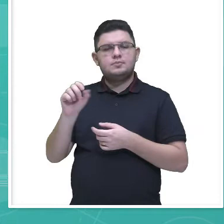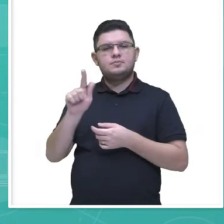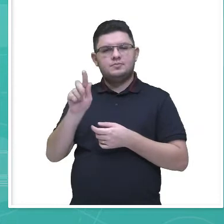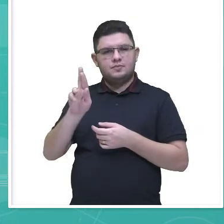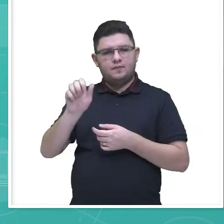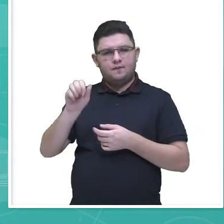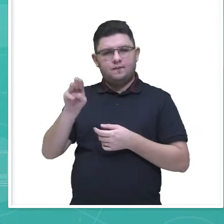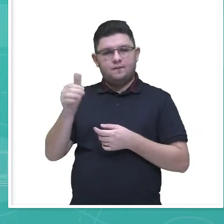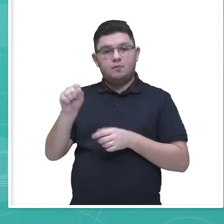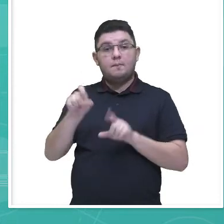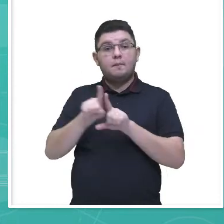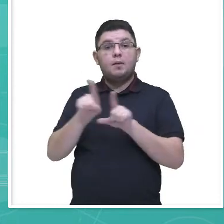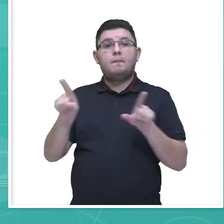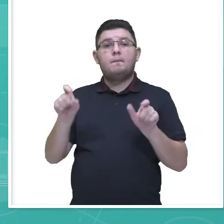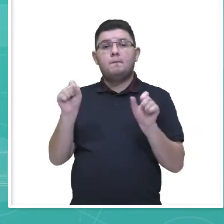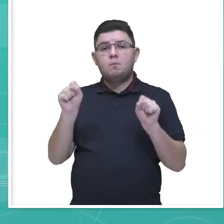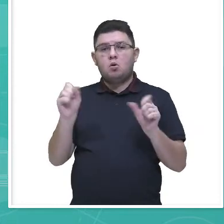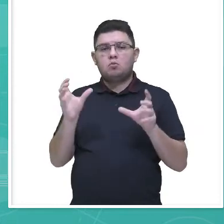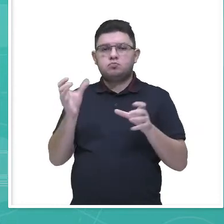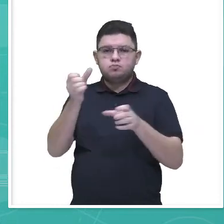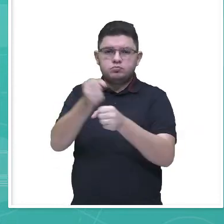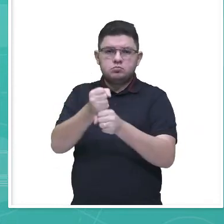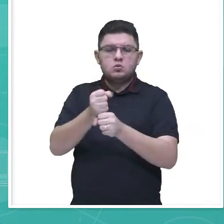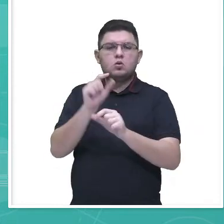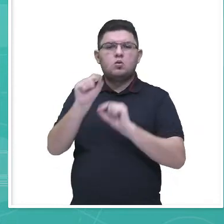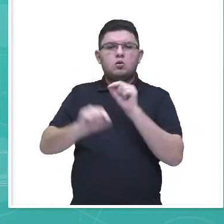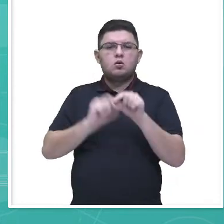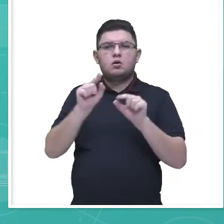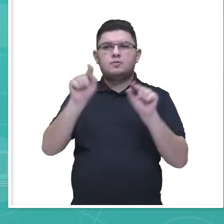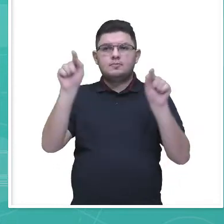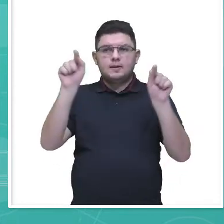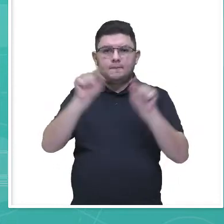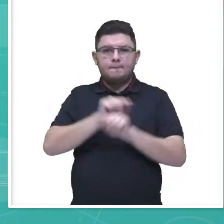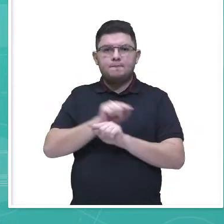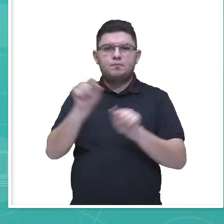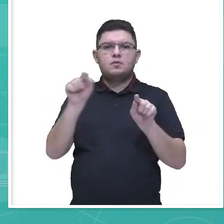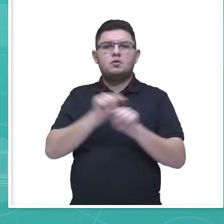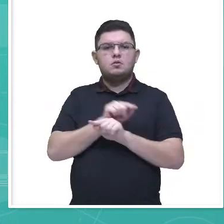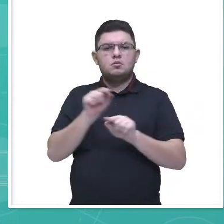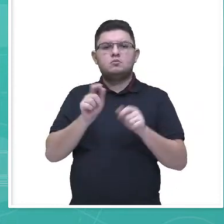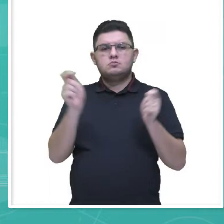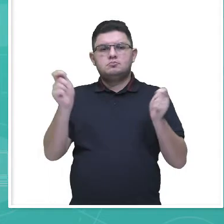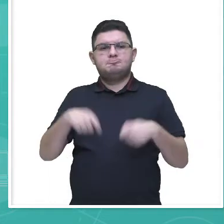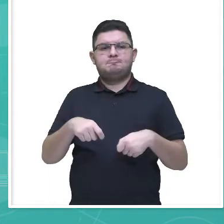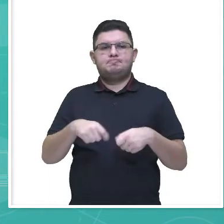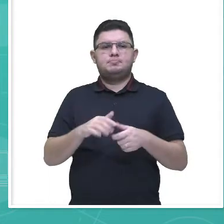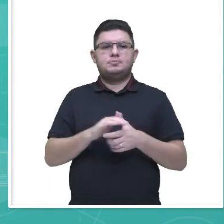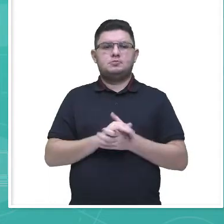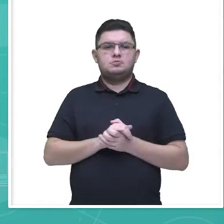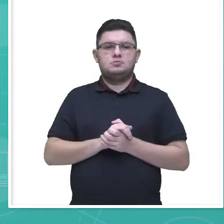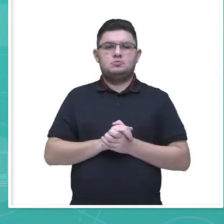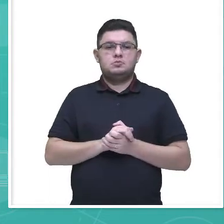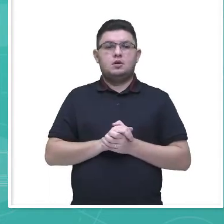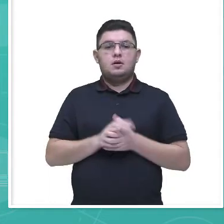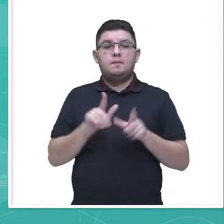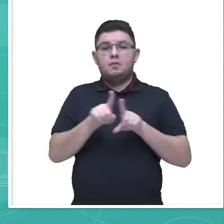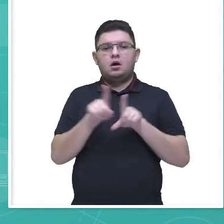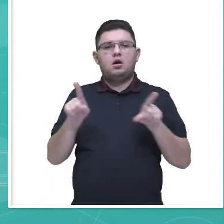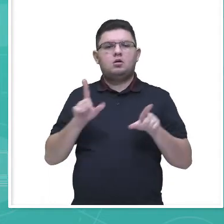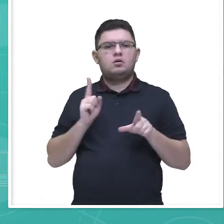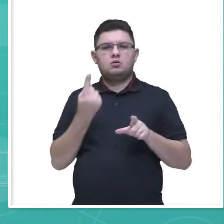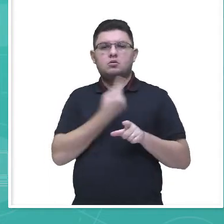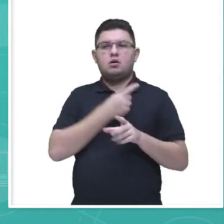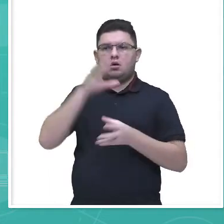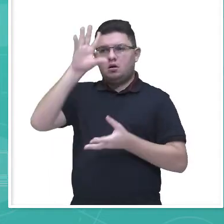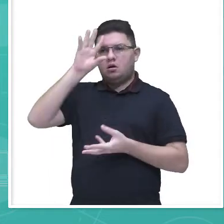regra de 3 e fazer a continha para chegar nessa determinada resposta. Mas, então, nós já sabemos que 1 quilo